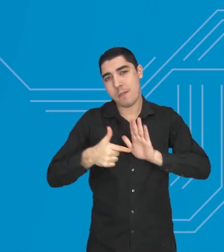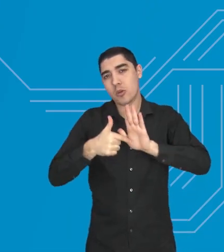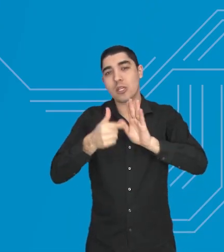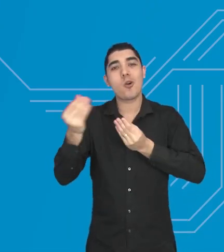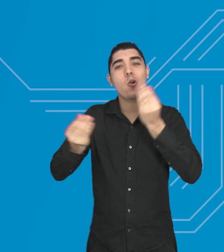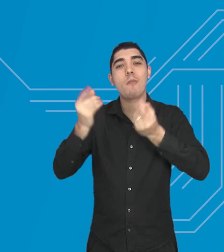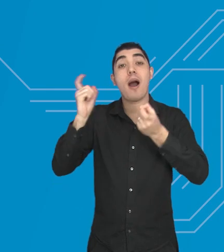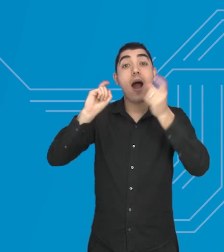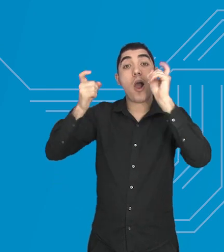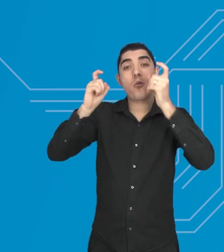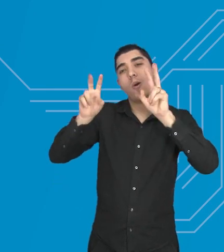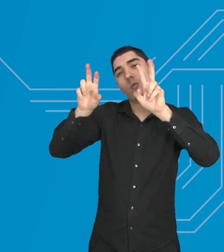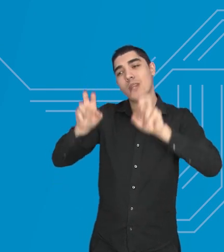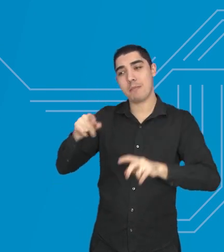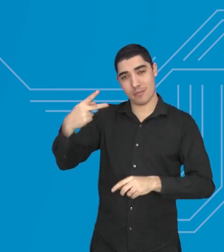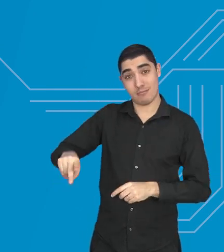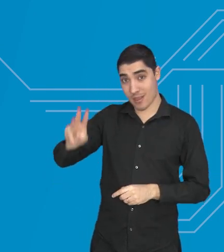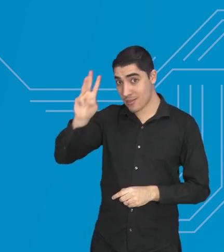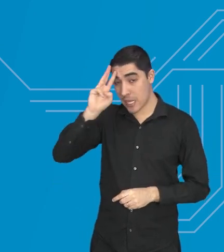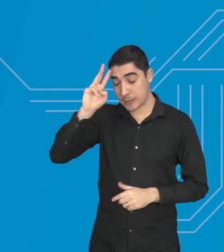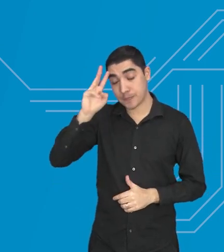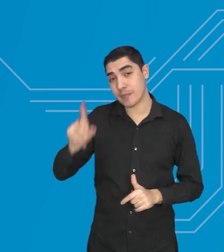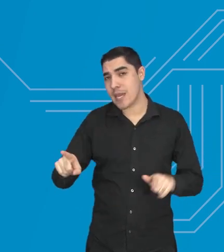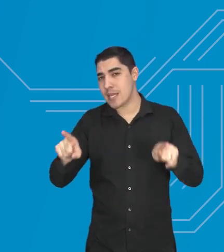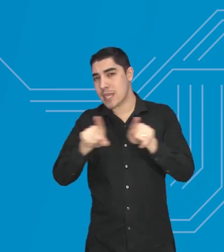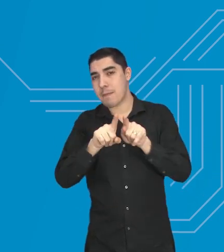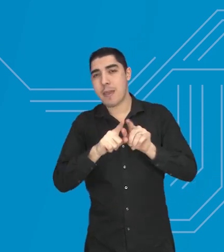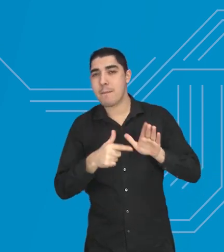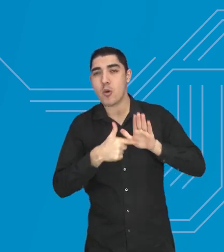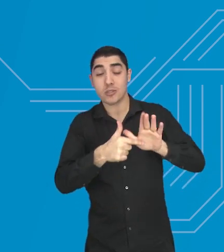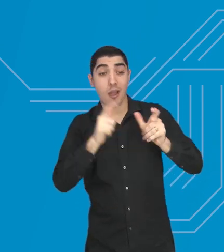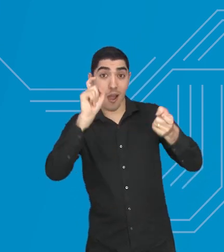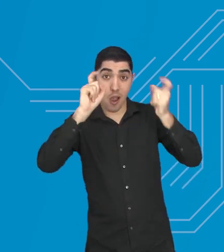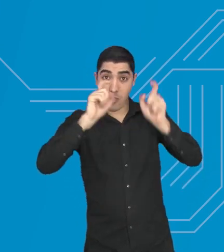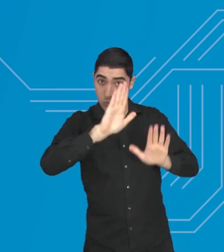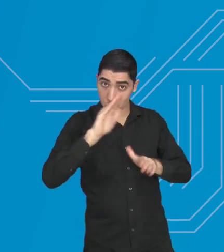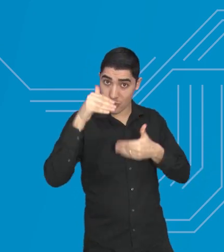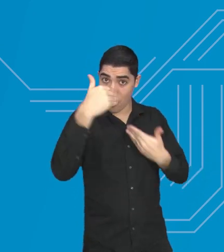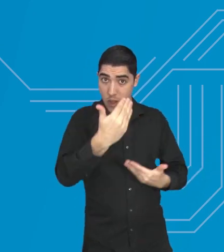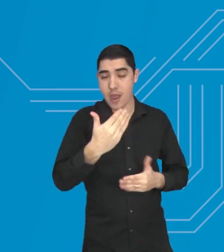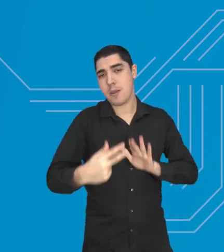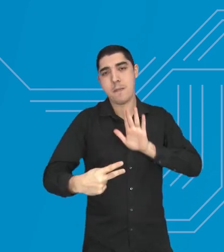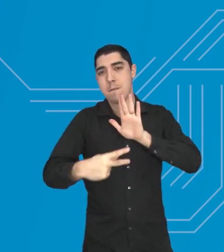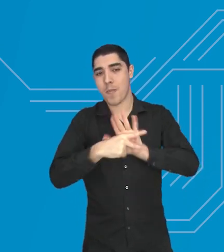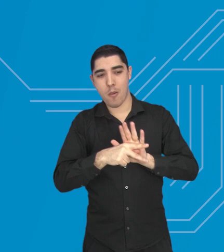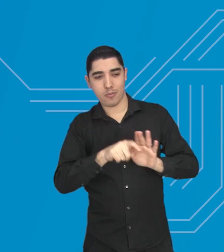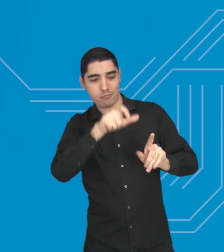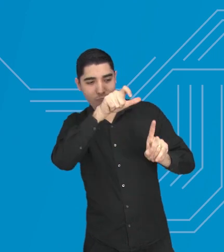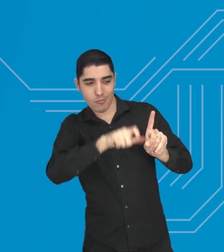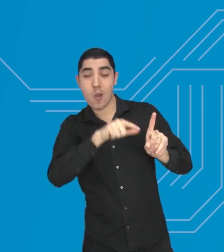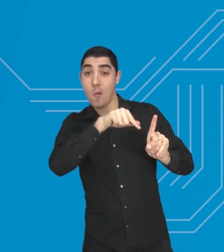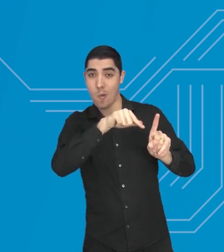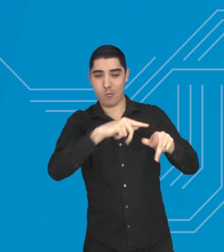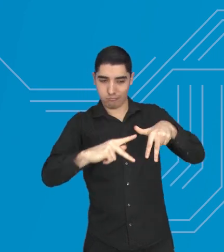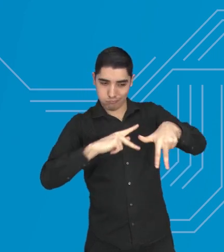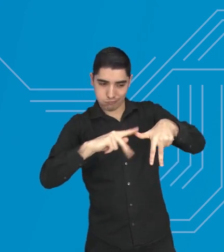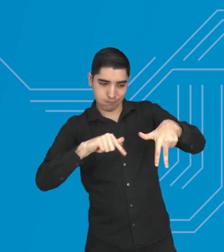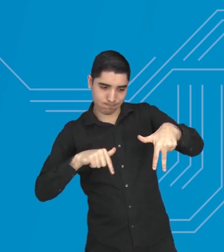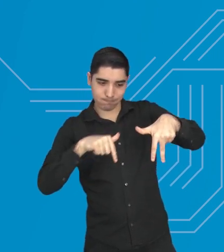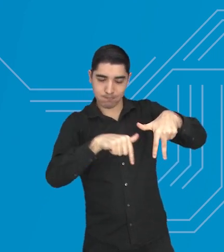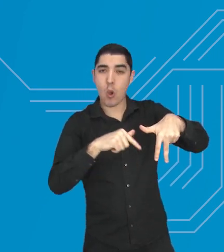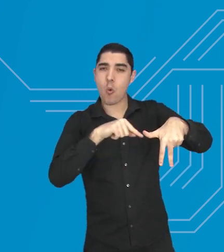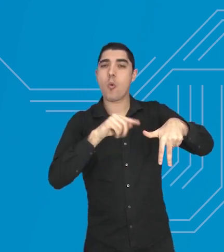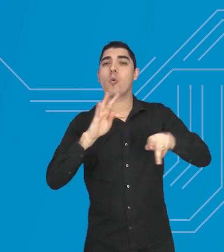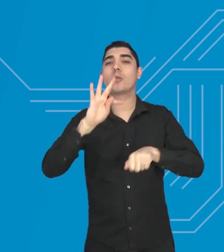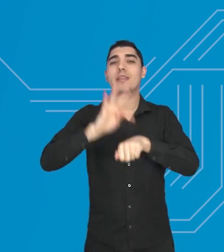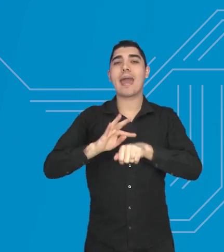a gente te apresenta como foi a sessão da terça-feira. Ainda vamos te mostrar também detalhes da sessão solene que concedeu ao